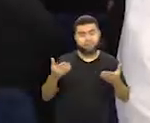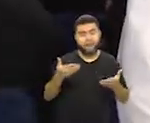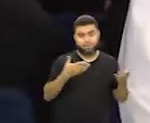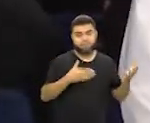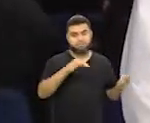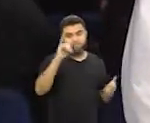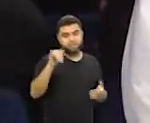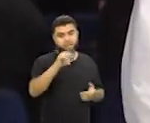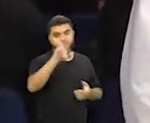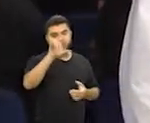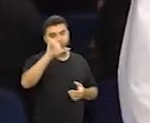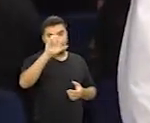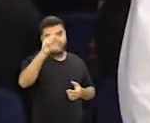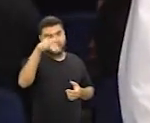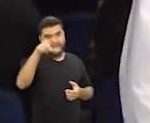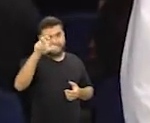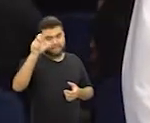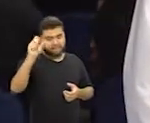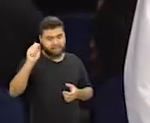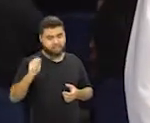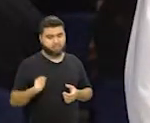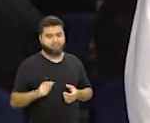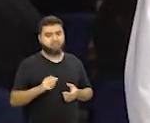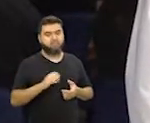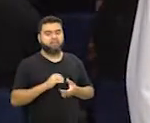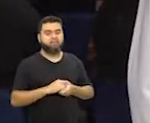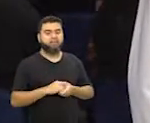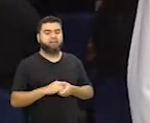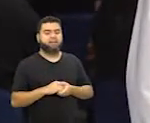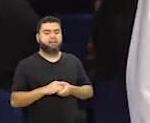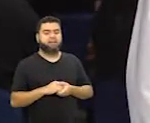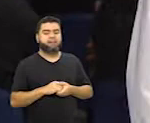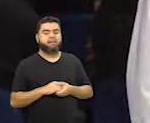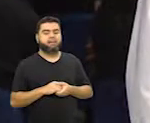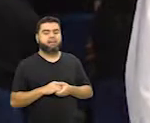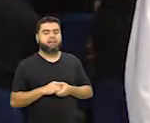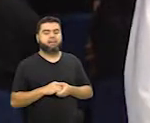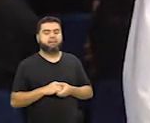Nós estamos aqui com a Juliana Rocha de Oliveira, que é...